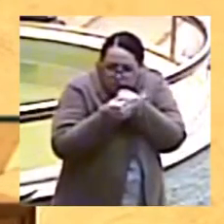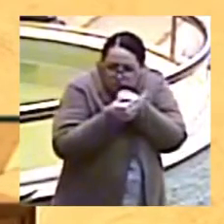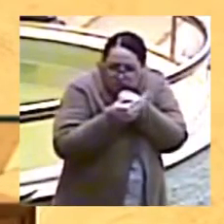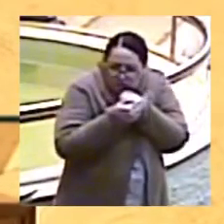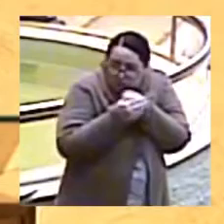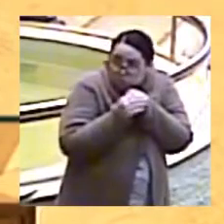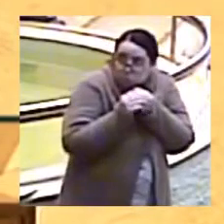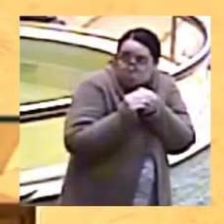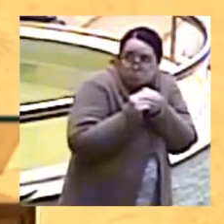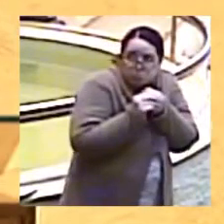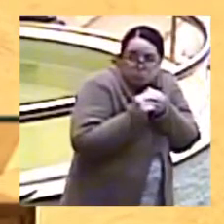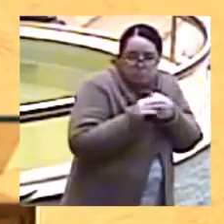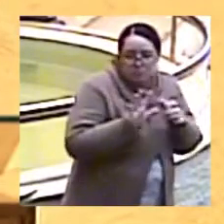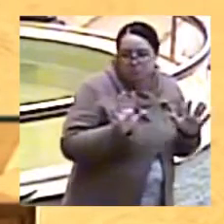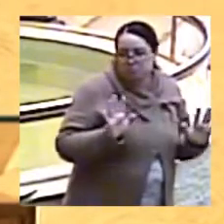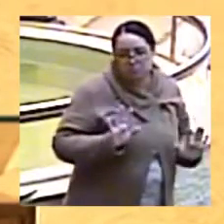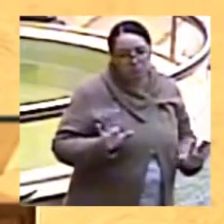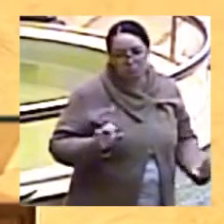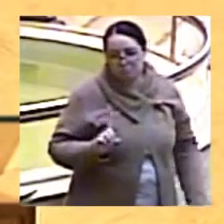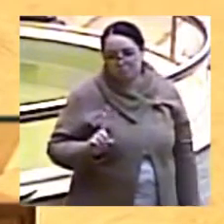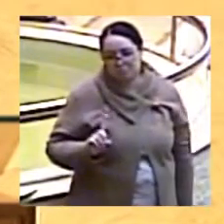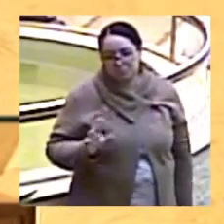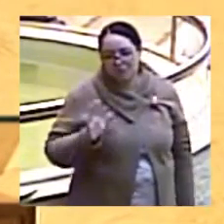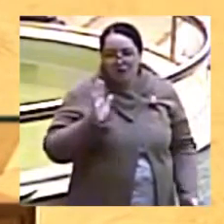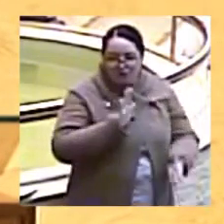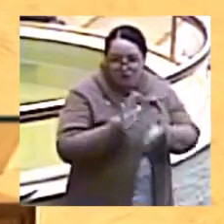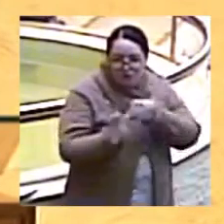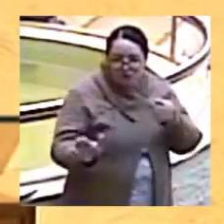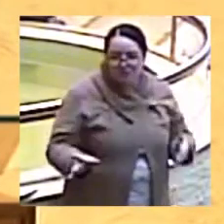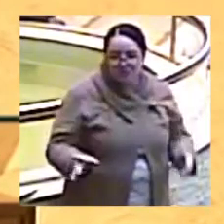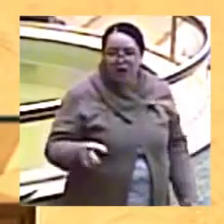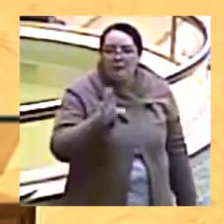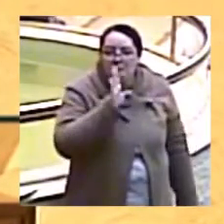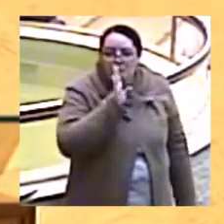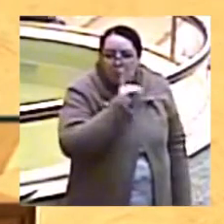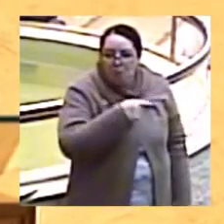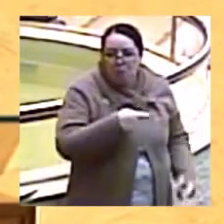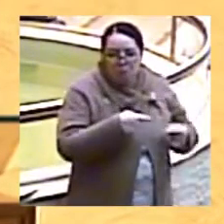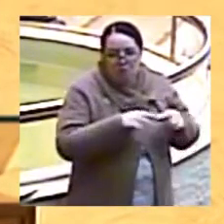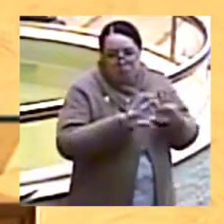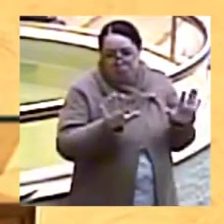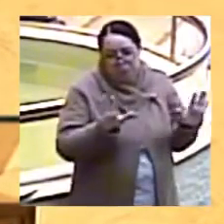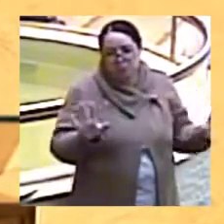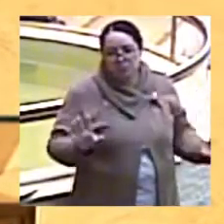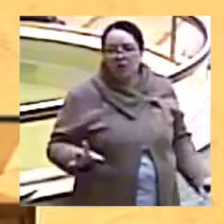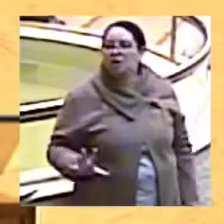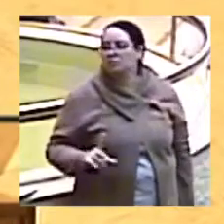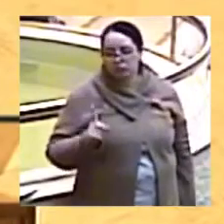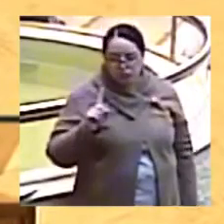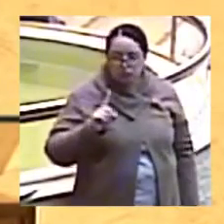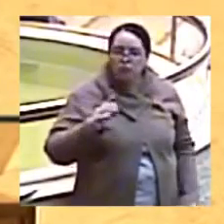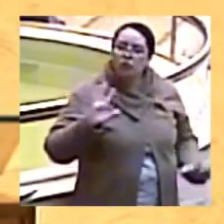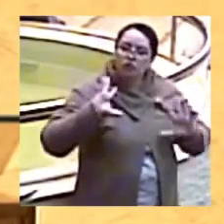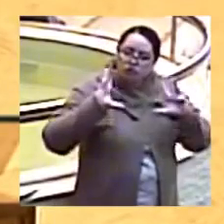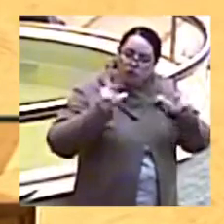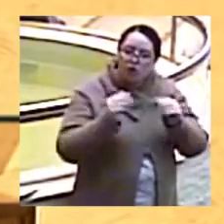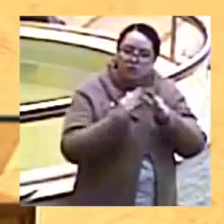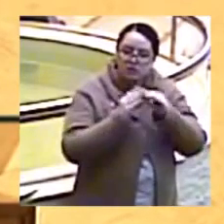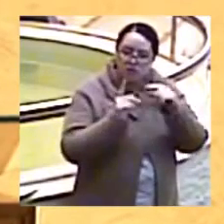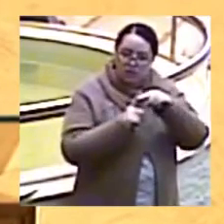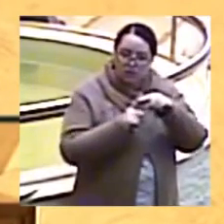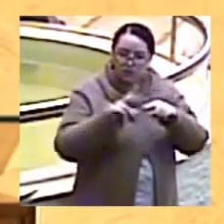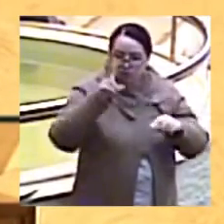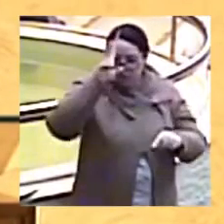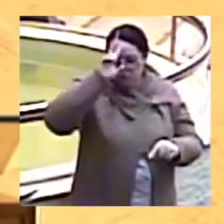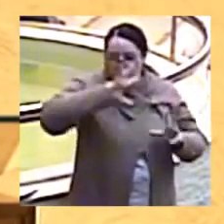Deixa que eles se viram. Vamos deixar. Todas as igrejas, na história, do